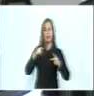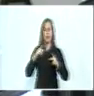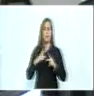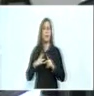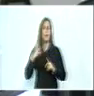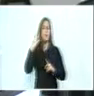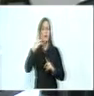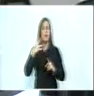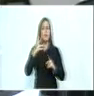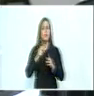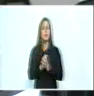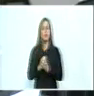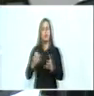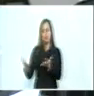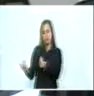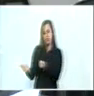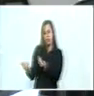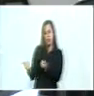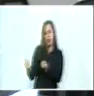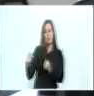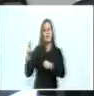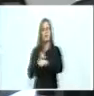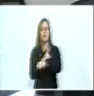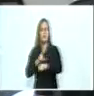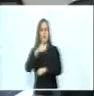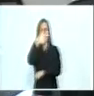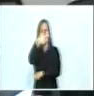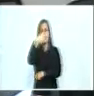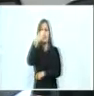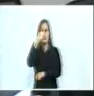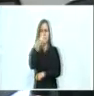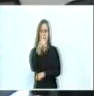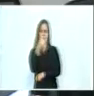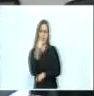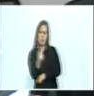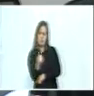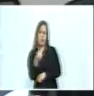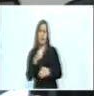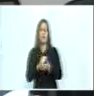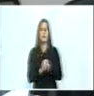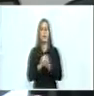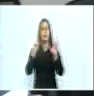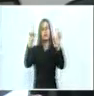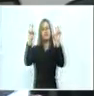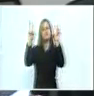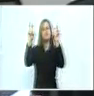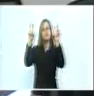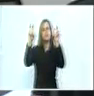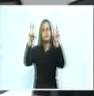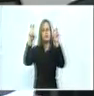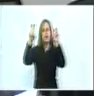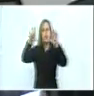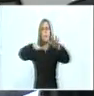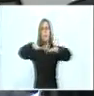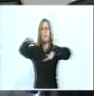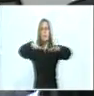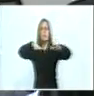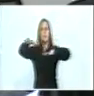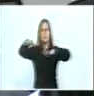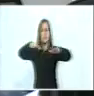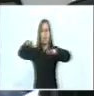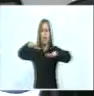projeto Parlamento Jovem Viçosa 2016, que traz como tema mobilidade